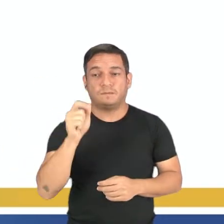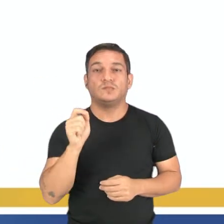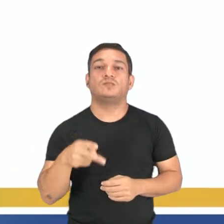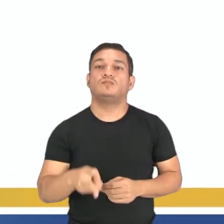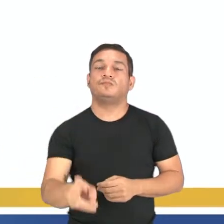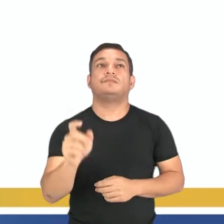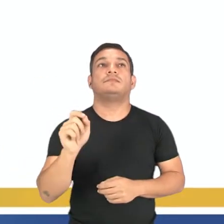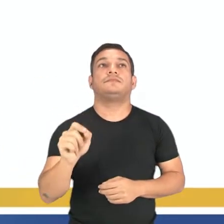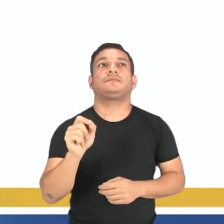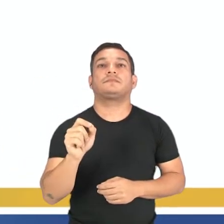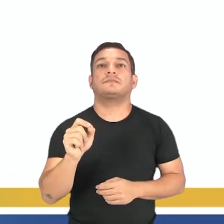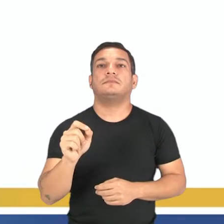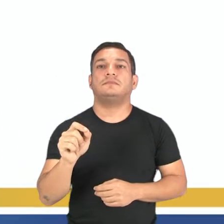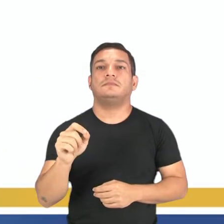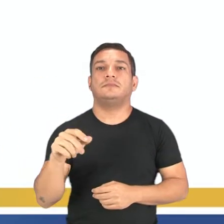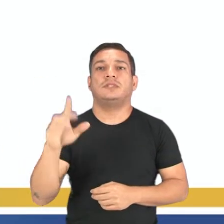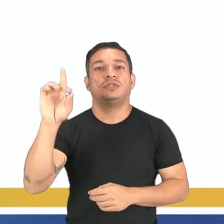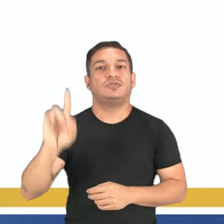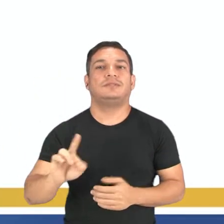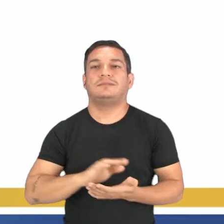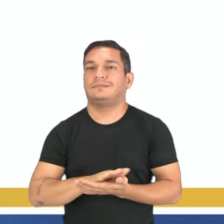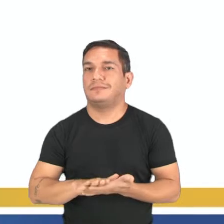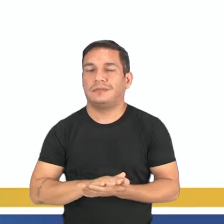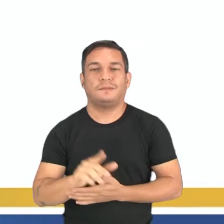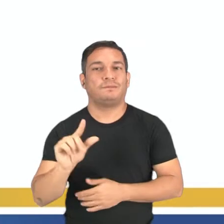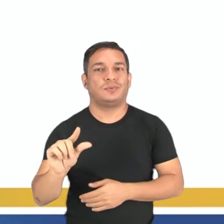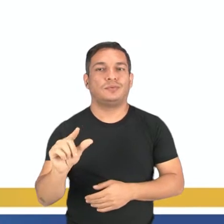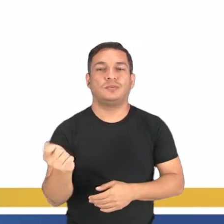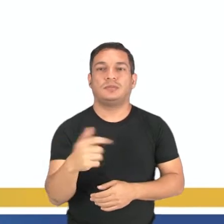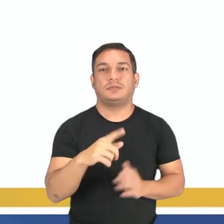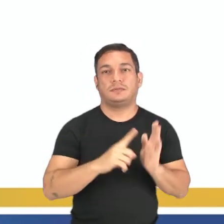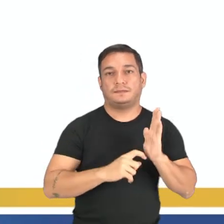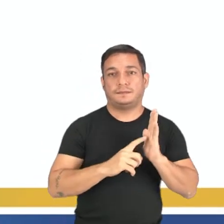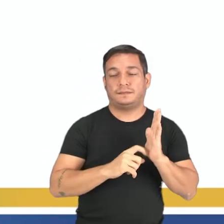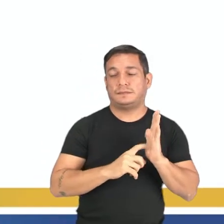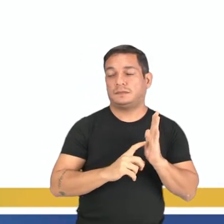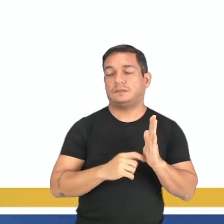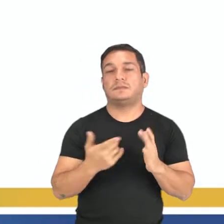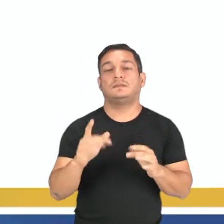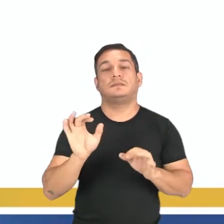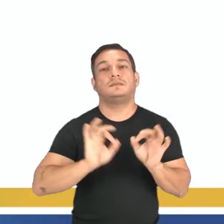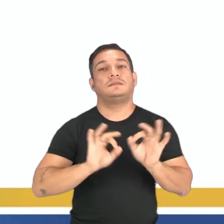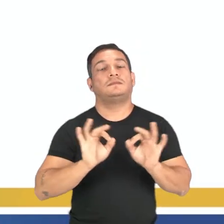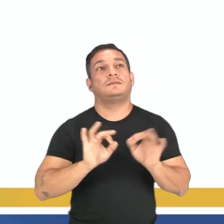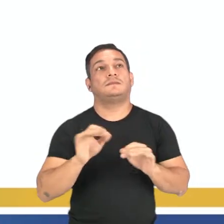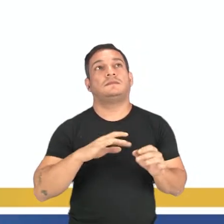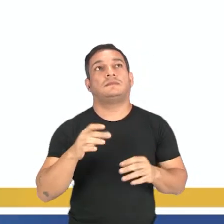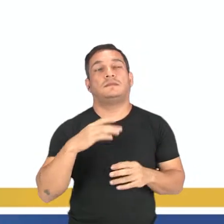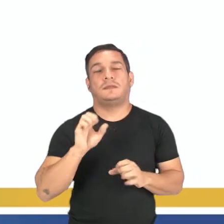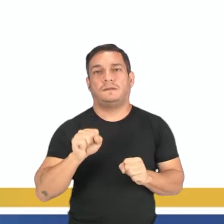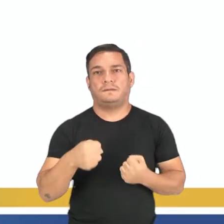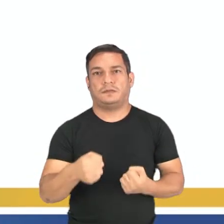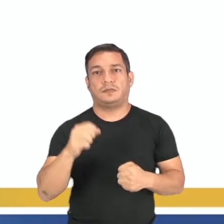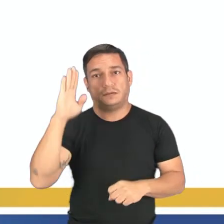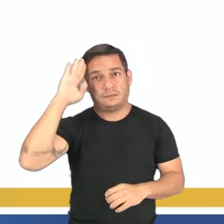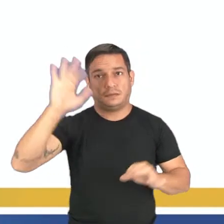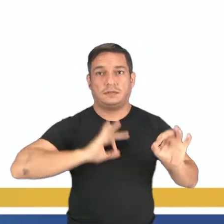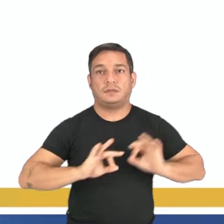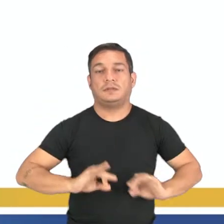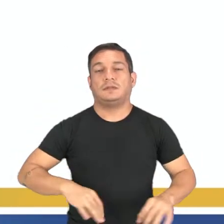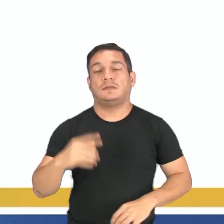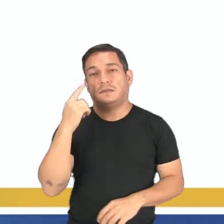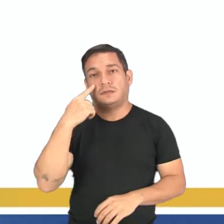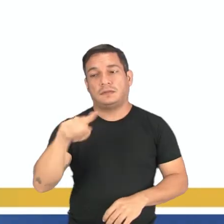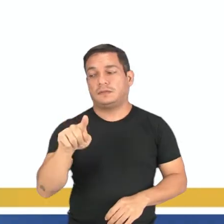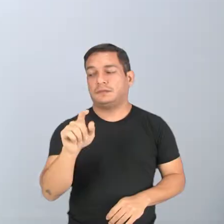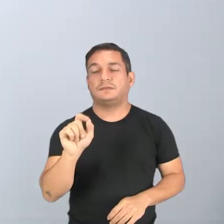com menos direitos do que os brancos, né? A não ser na formação de forças repressivas e militares, como a gente está vendo.